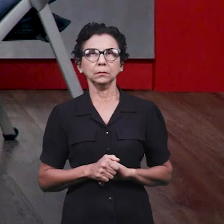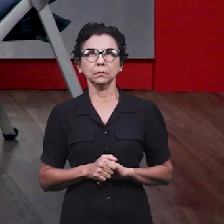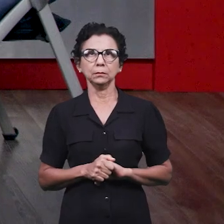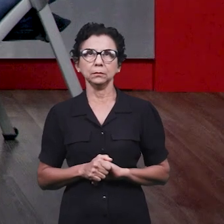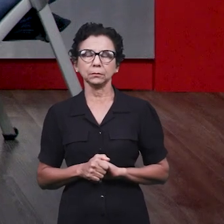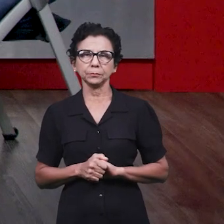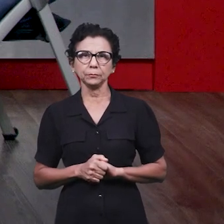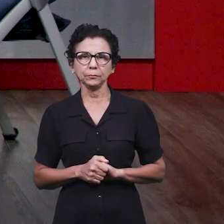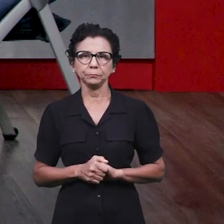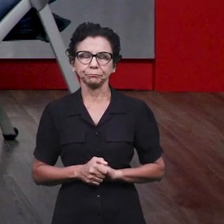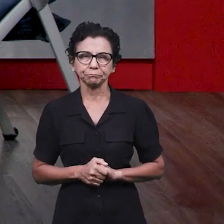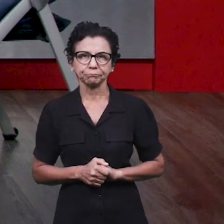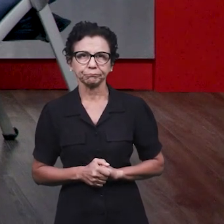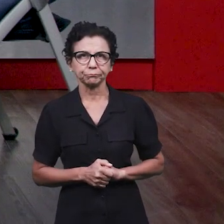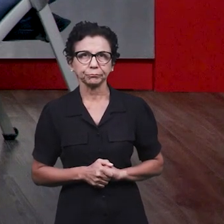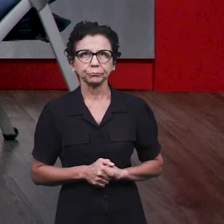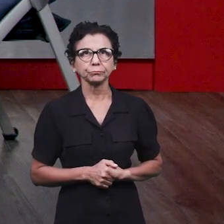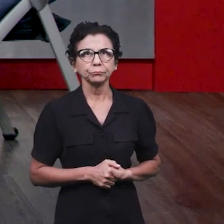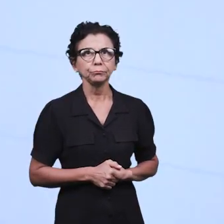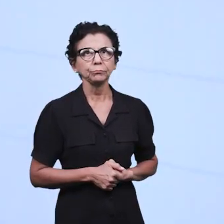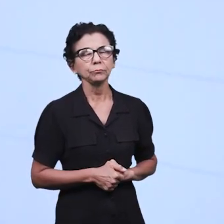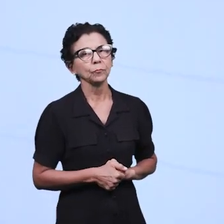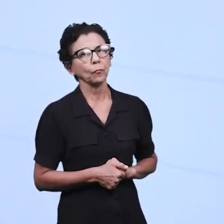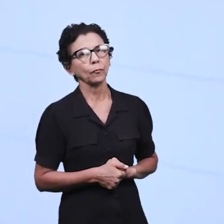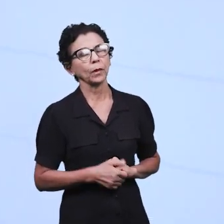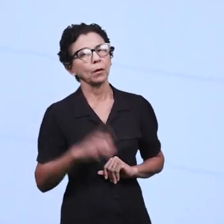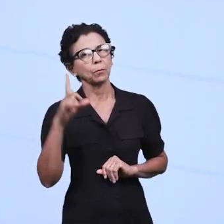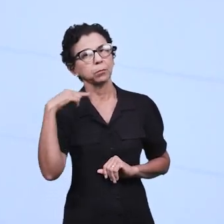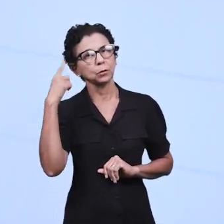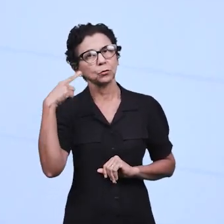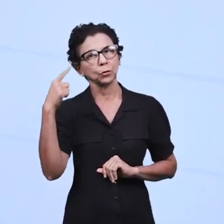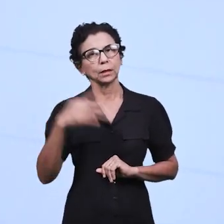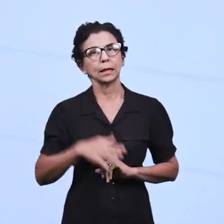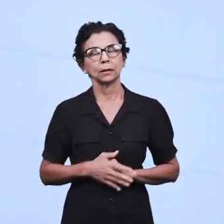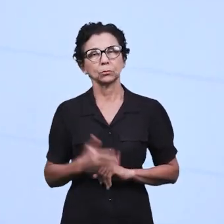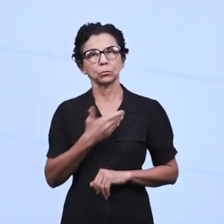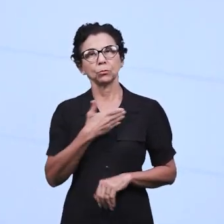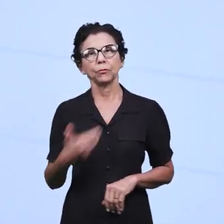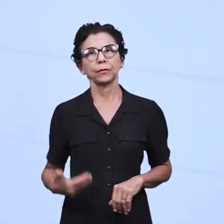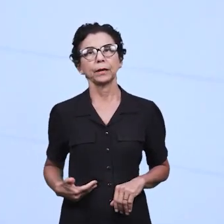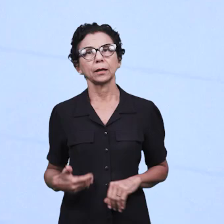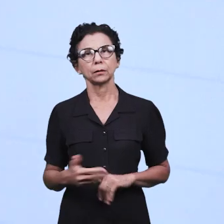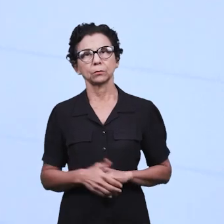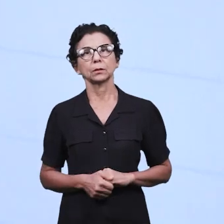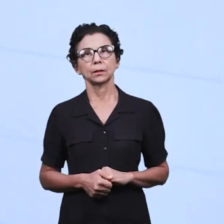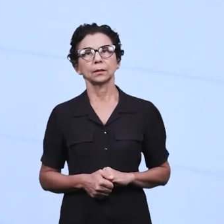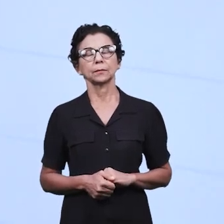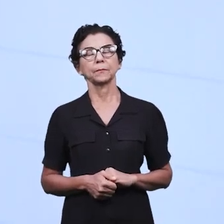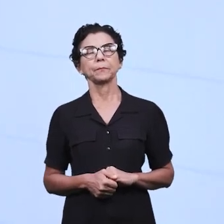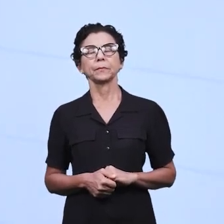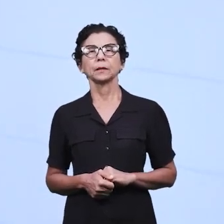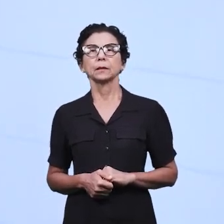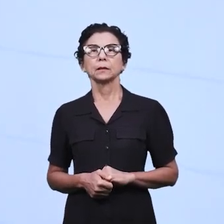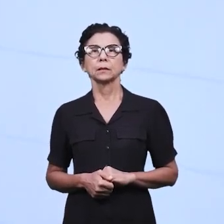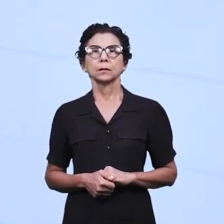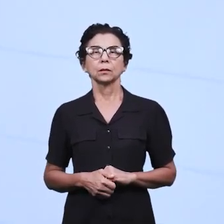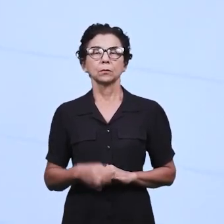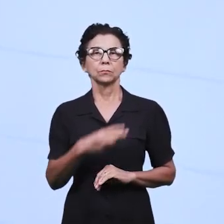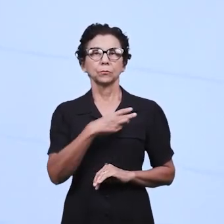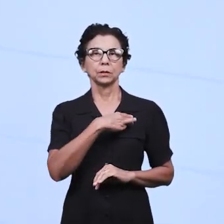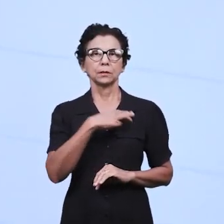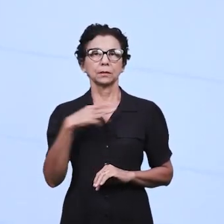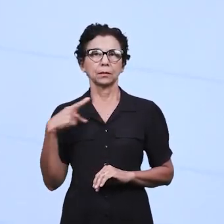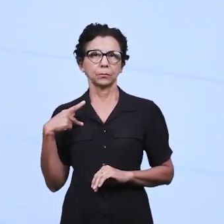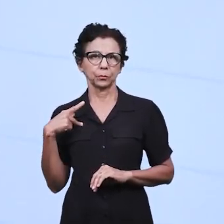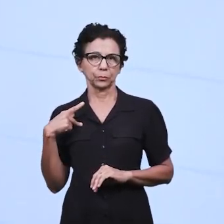que estão nos ouvindo, às vezes não têm condições de contratar um advogado. Né? Então, assim, tem a Defensoria, tem o Ministério Público. É claro que às vezes precisa esperar